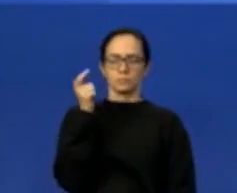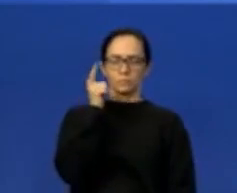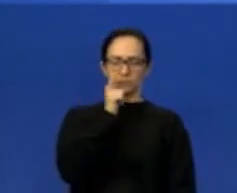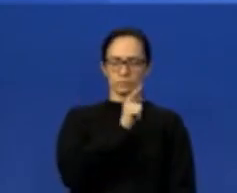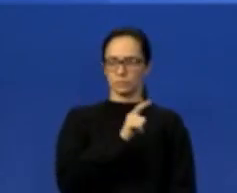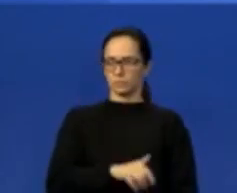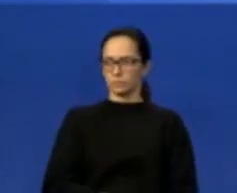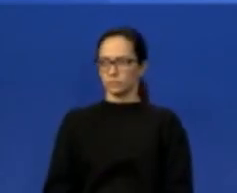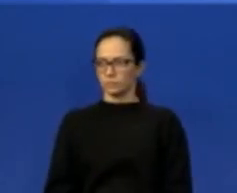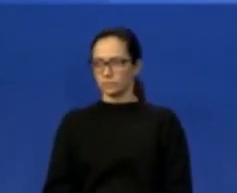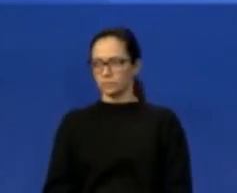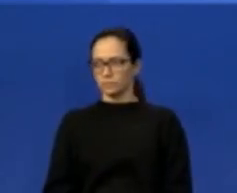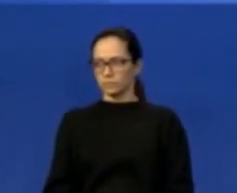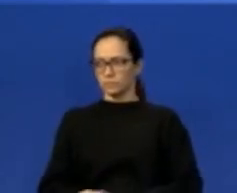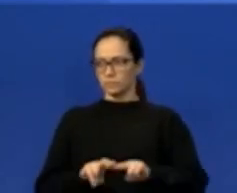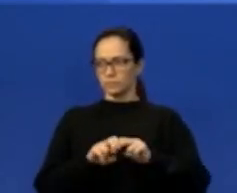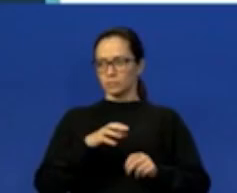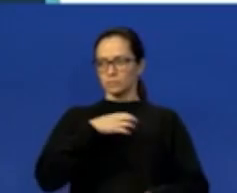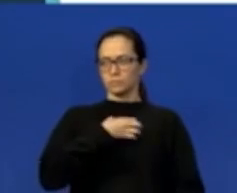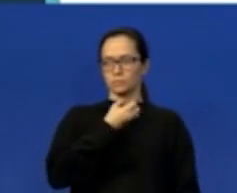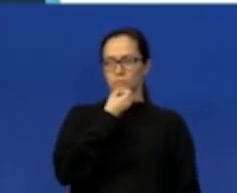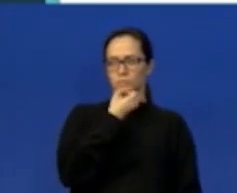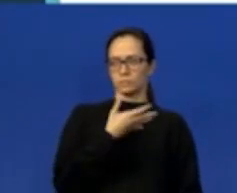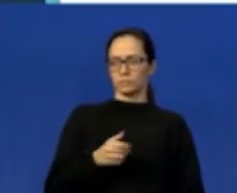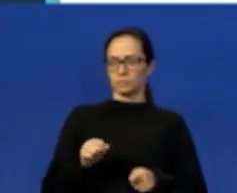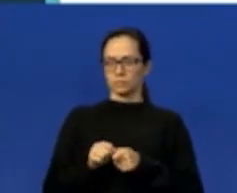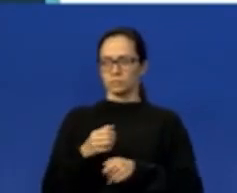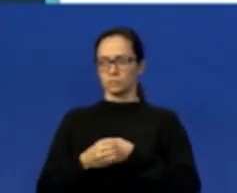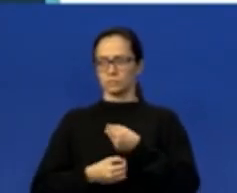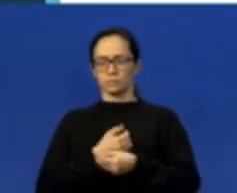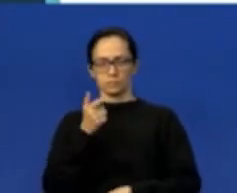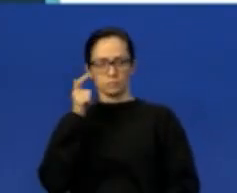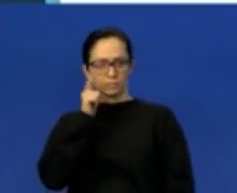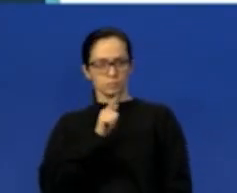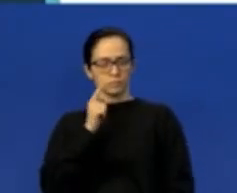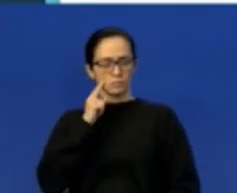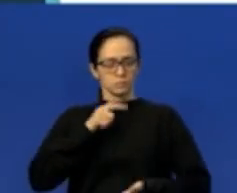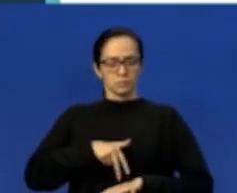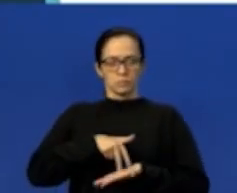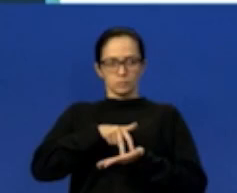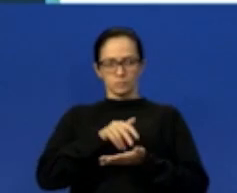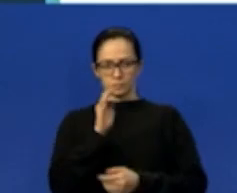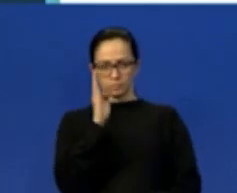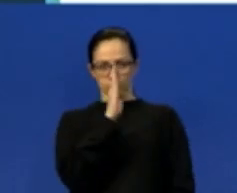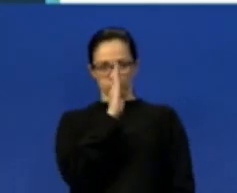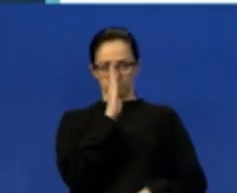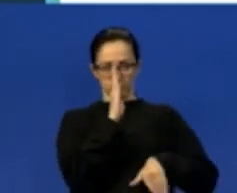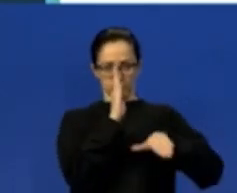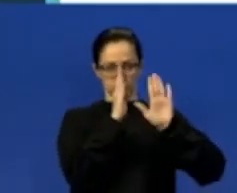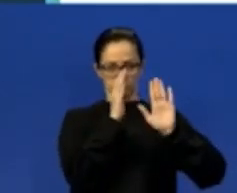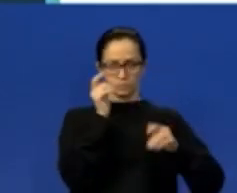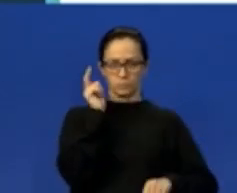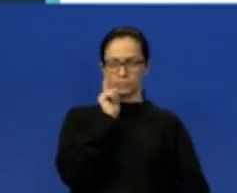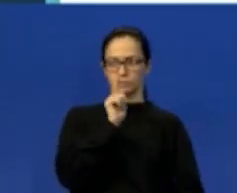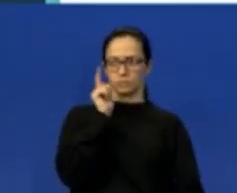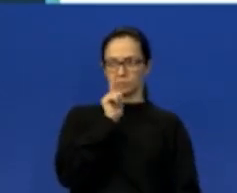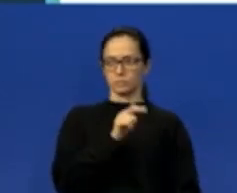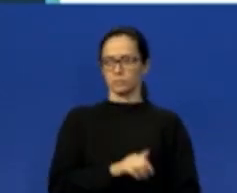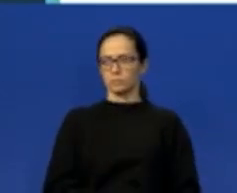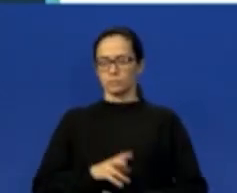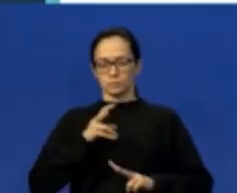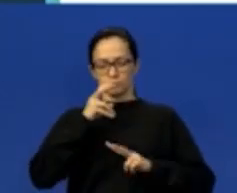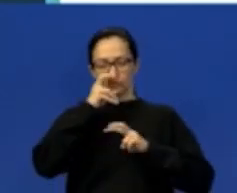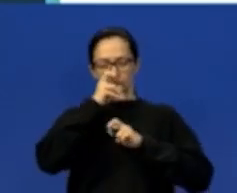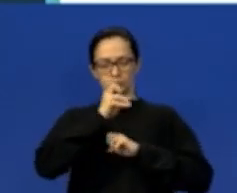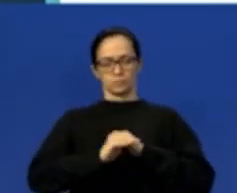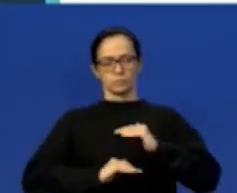são os benefícios? Os físicos, nós temos o aumento do equilíbrio, né, a recuperação da sua